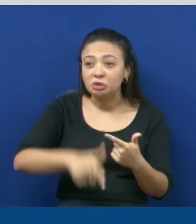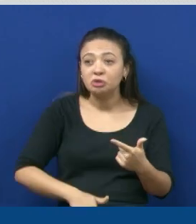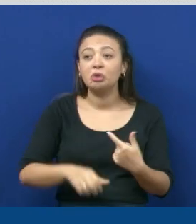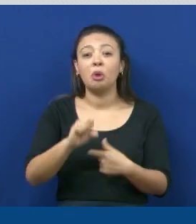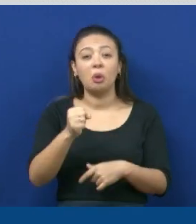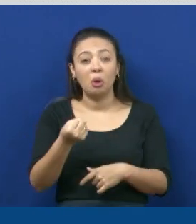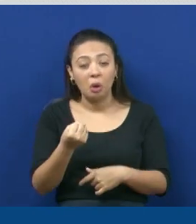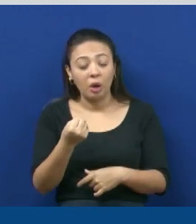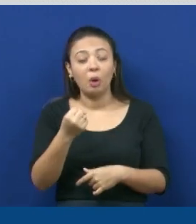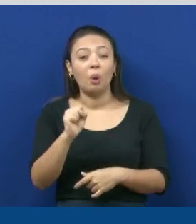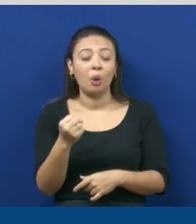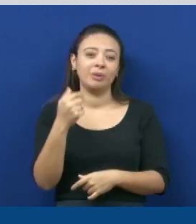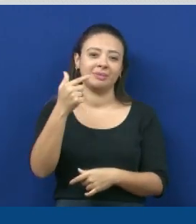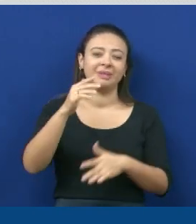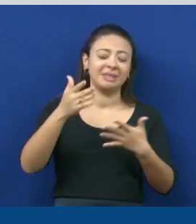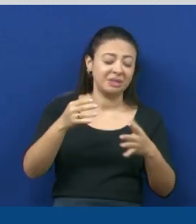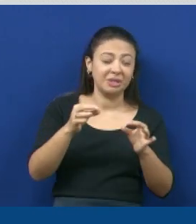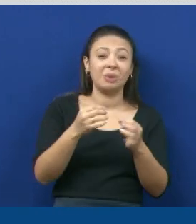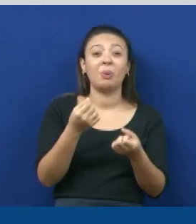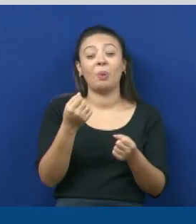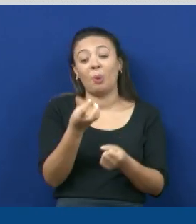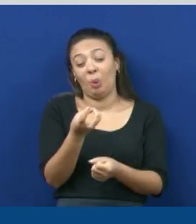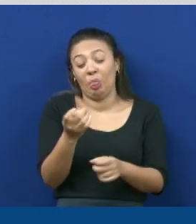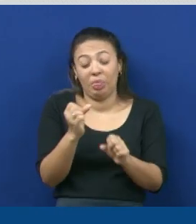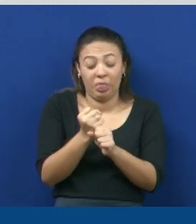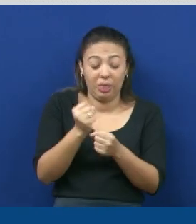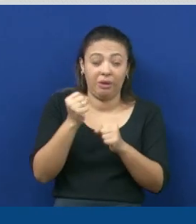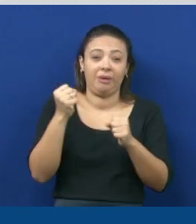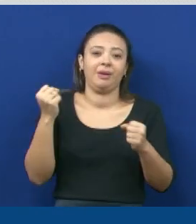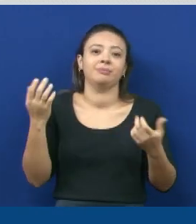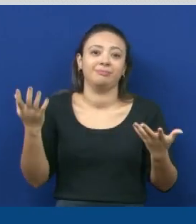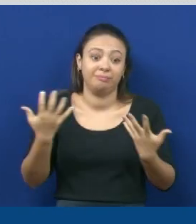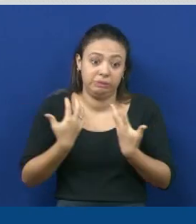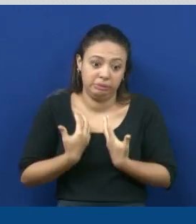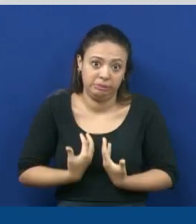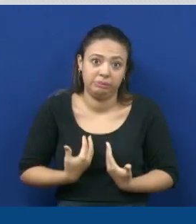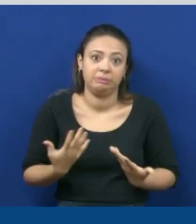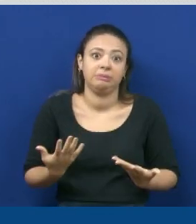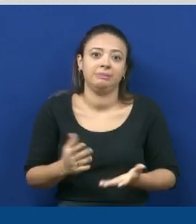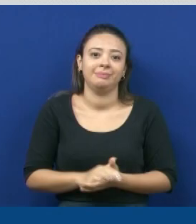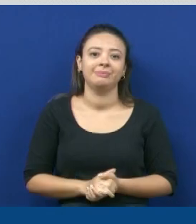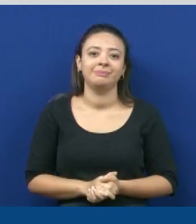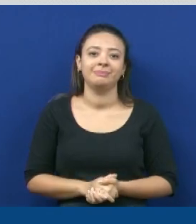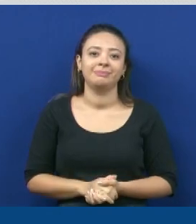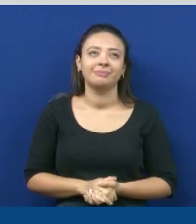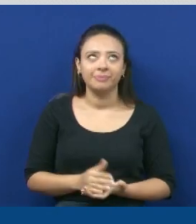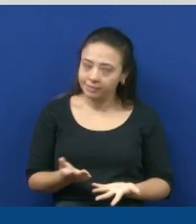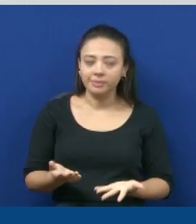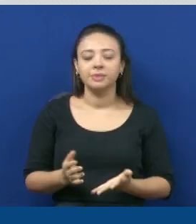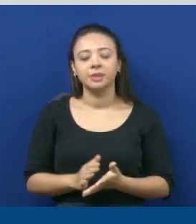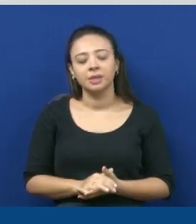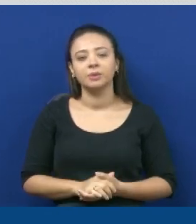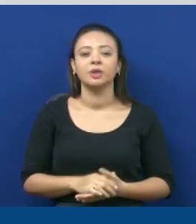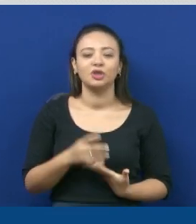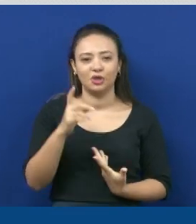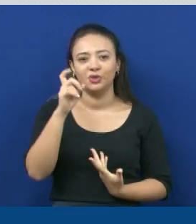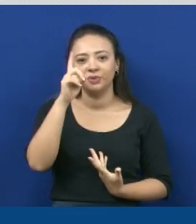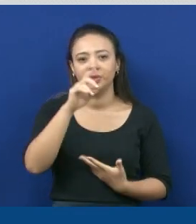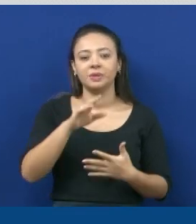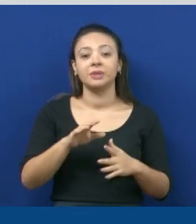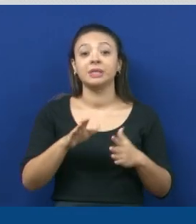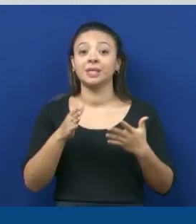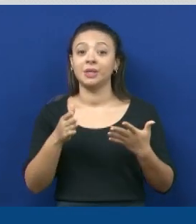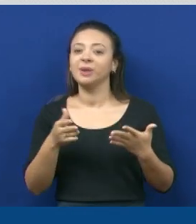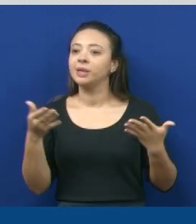quadrado, 64, fazendo esse absurdo de contas, que você já deve estar tonto, eu também, nós obteríamos o resultado 8.